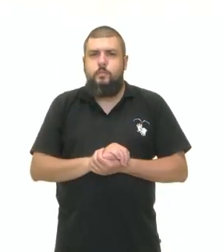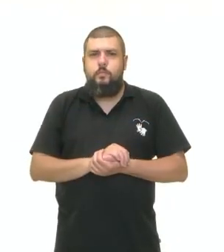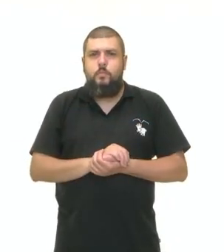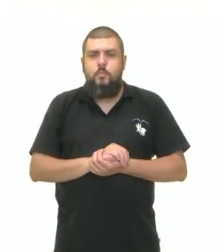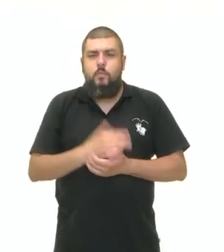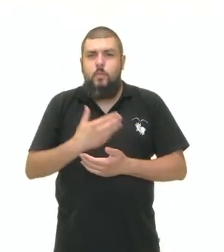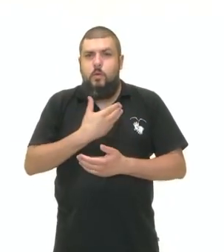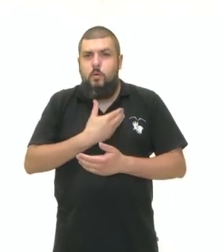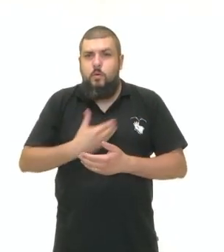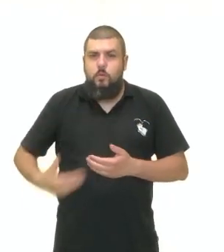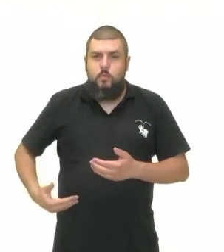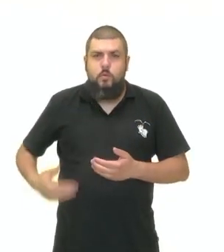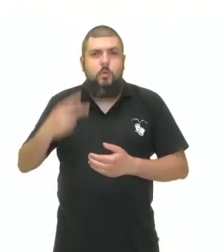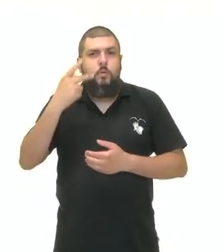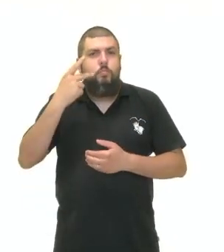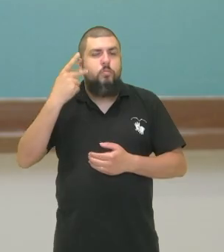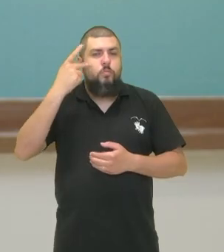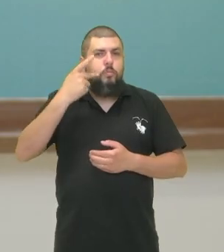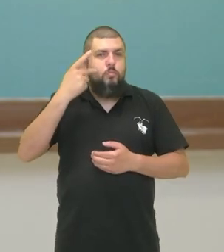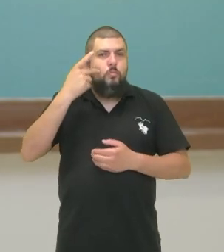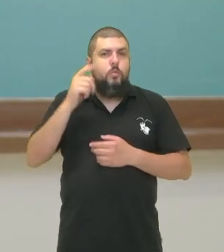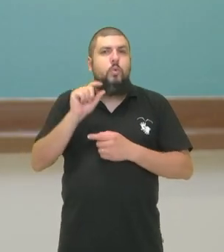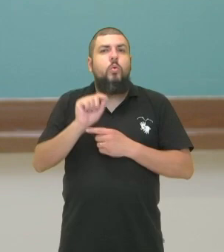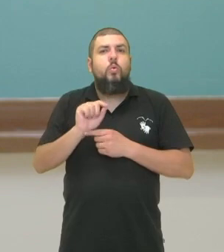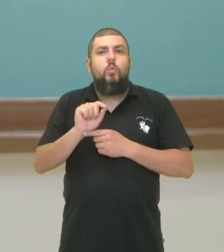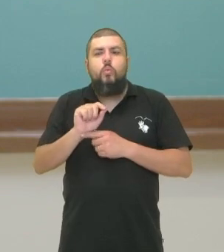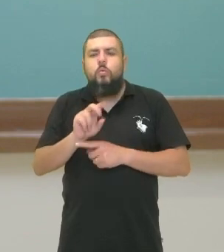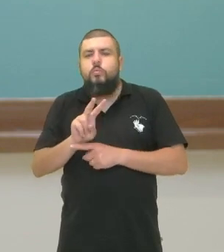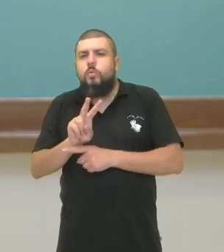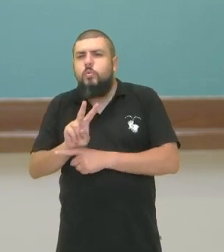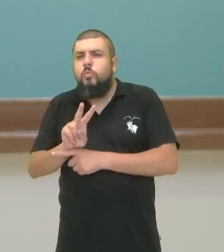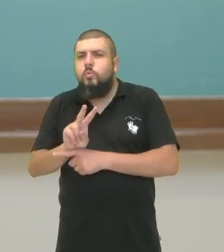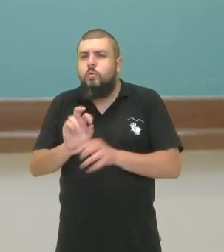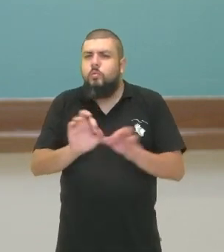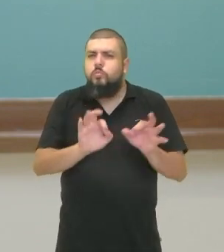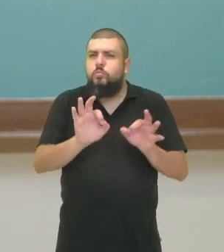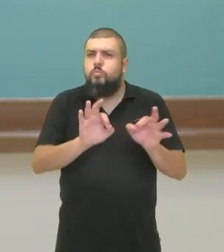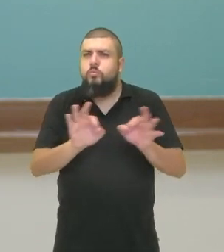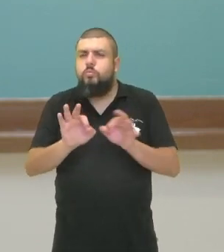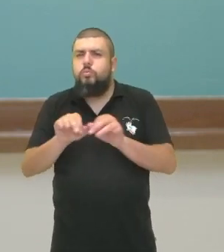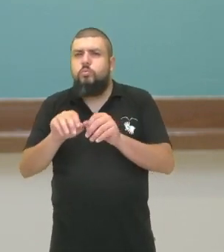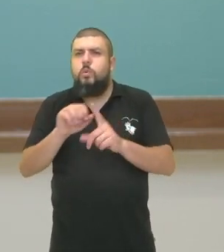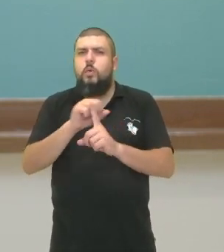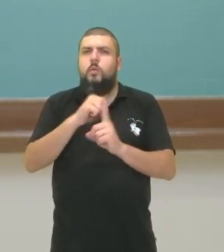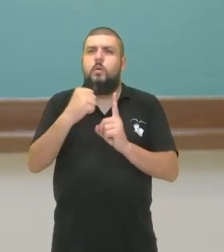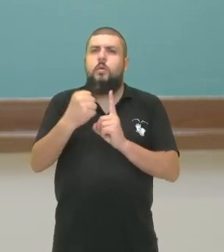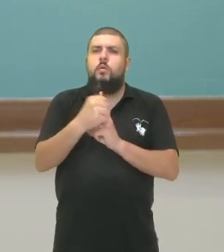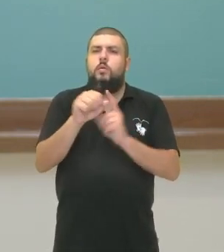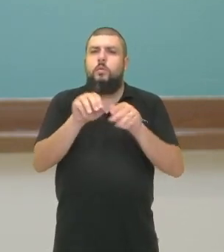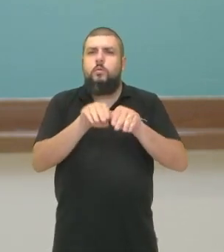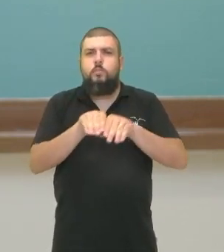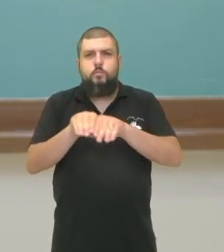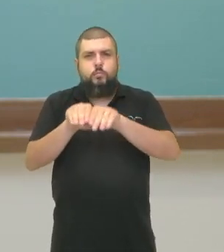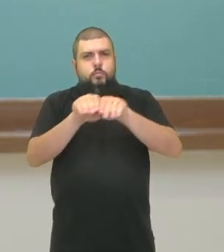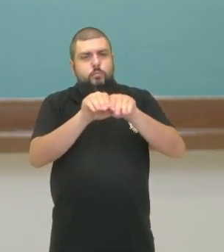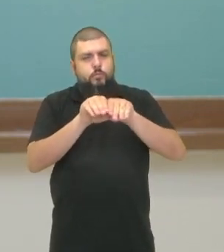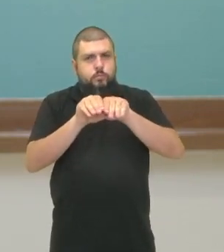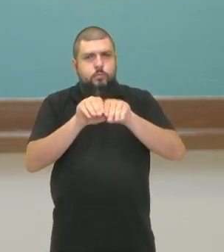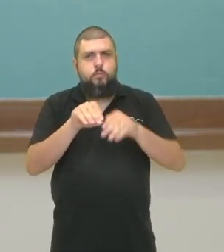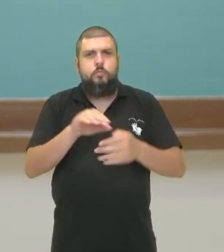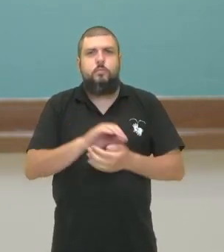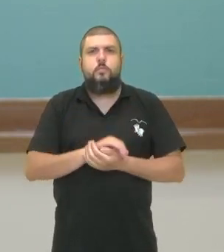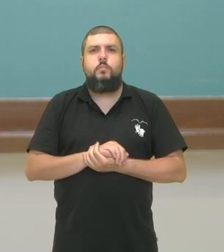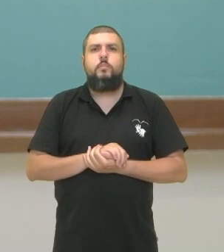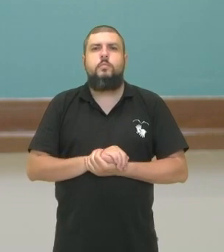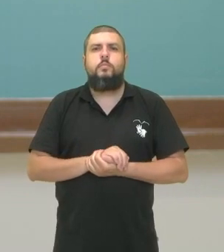a função de manter a ordem social. Essa é uma questão para Mannheim muito importante. De certa maneira, então, manter seus caráteres